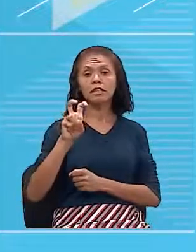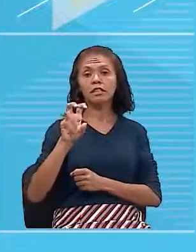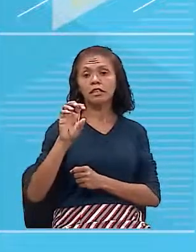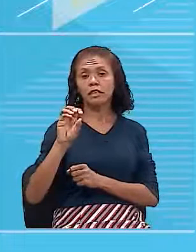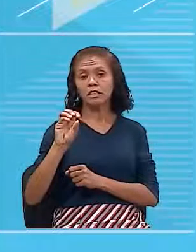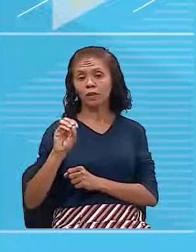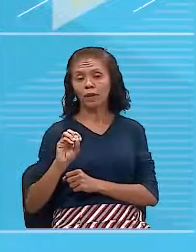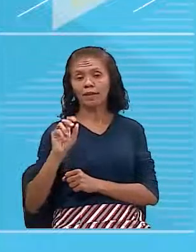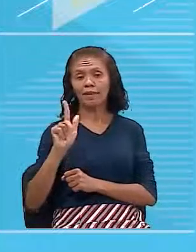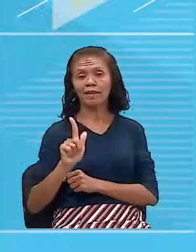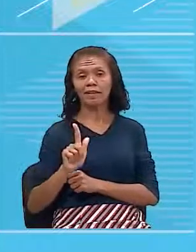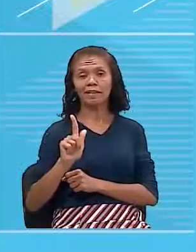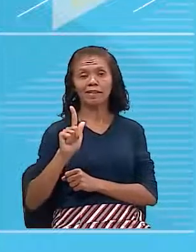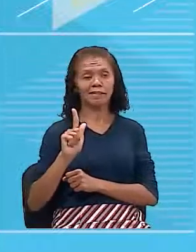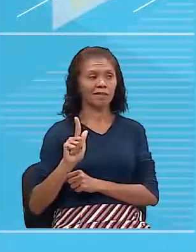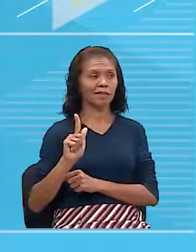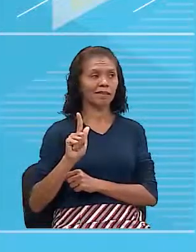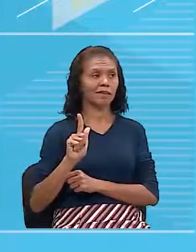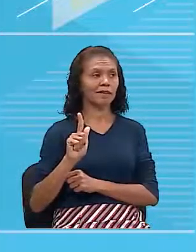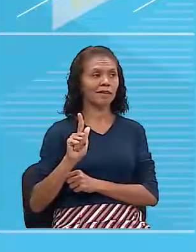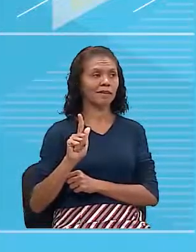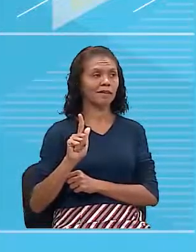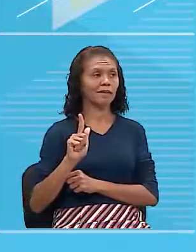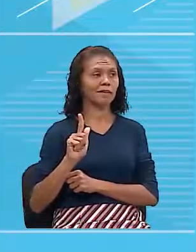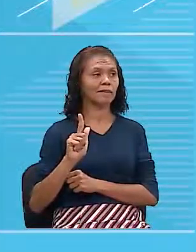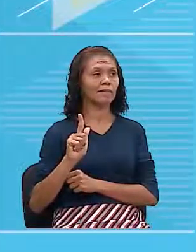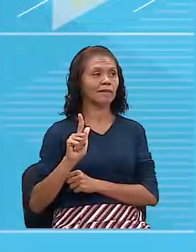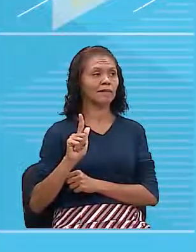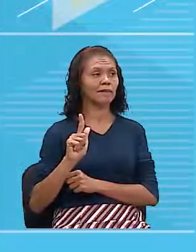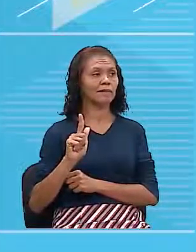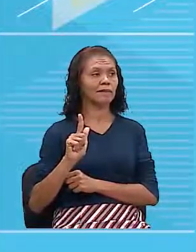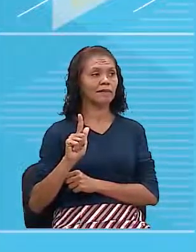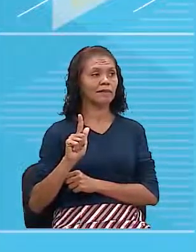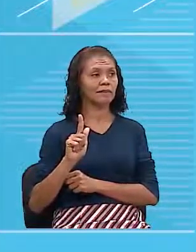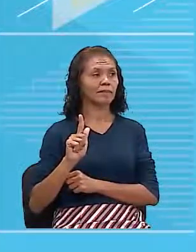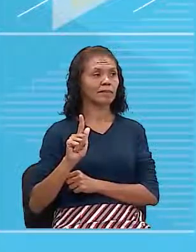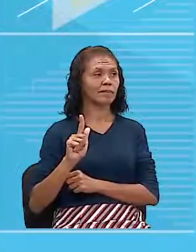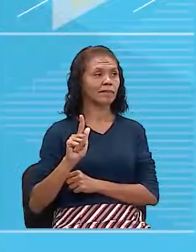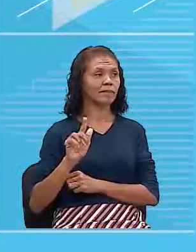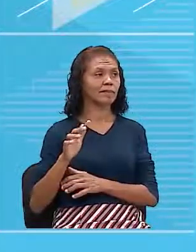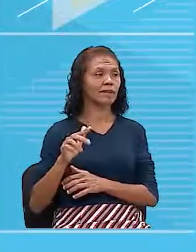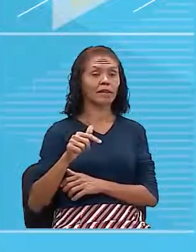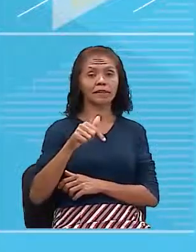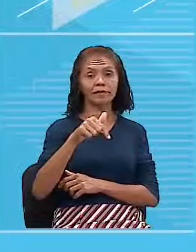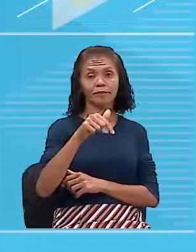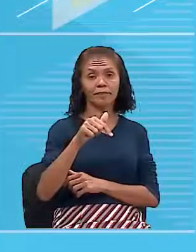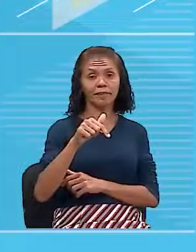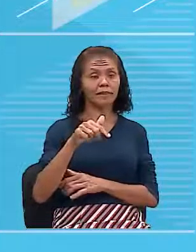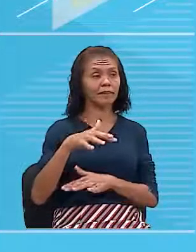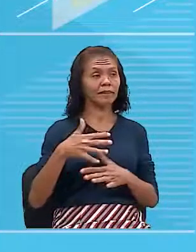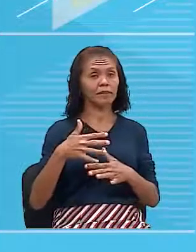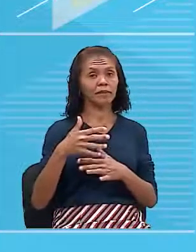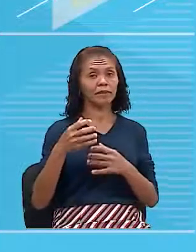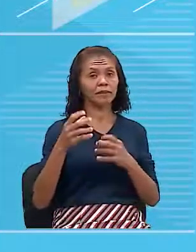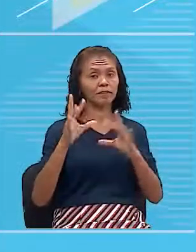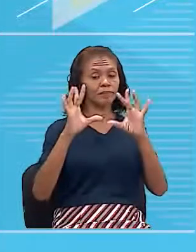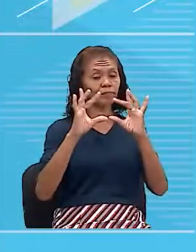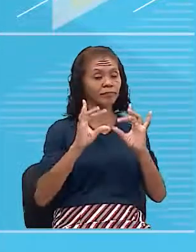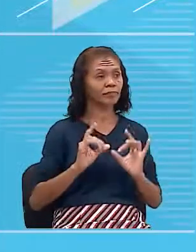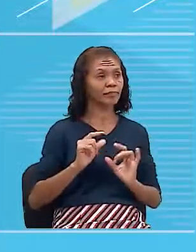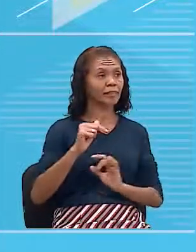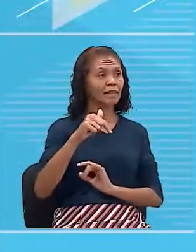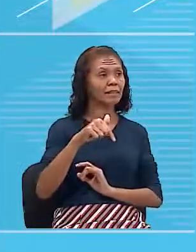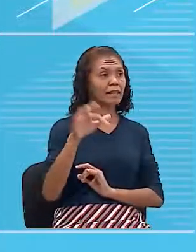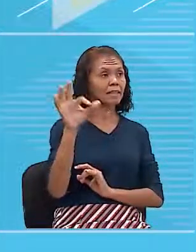você vai fazer o seguinte ela tem sete porcento de proteína com